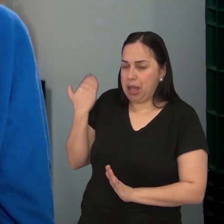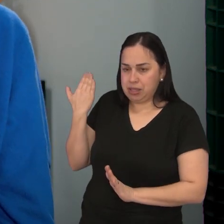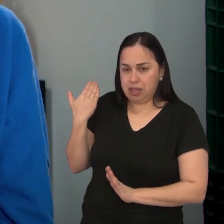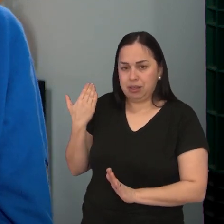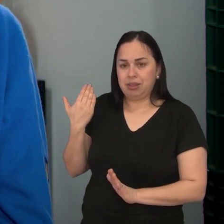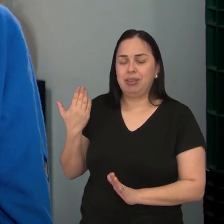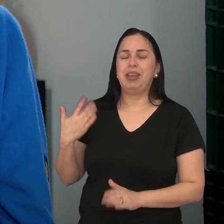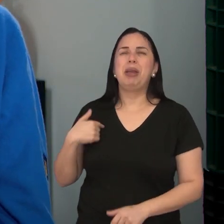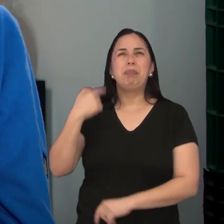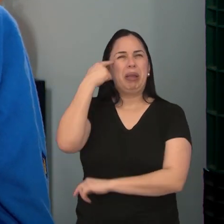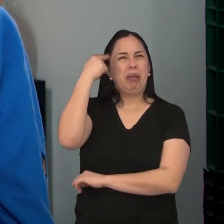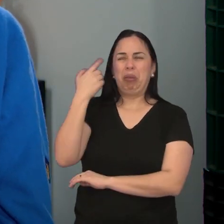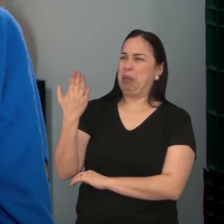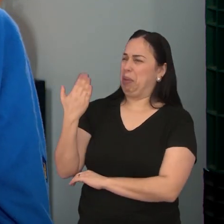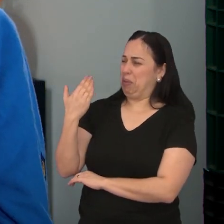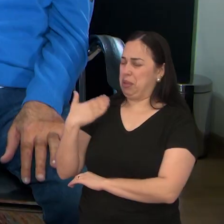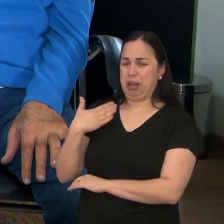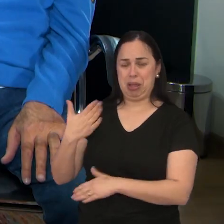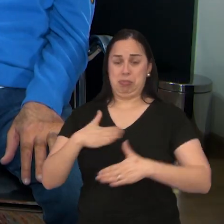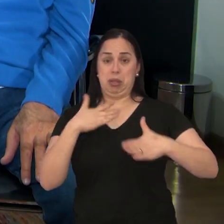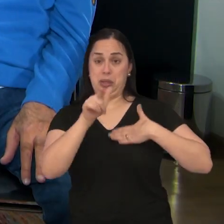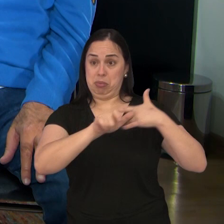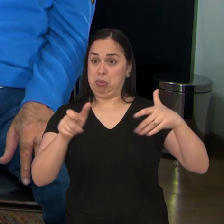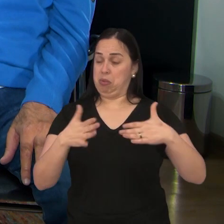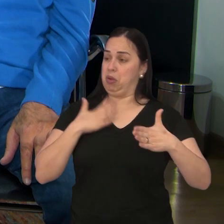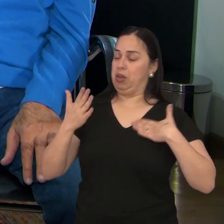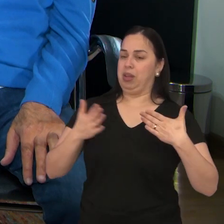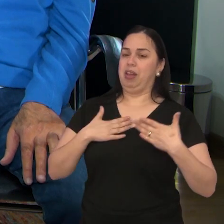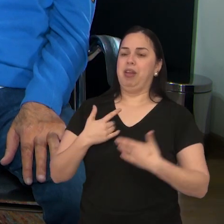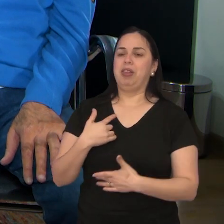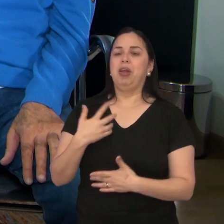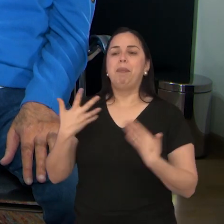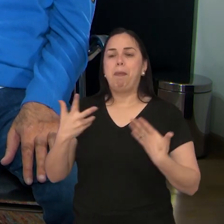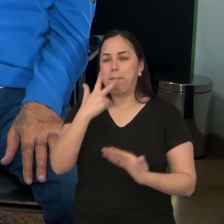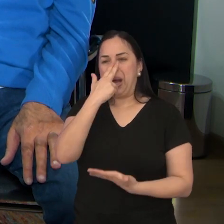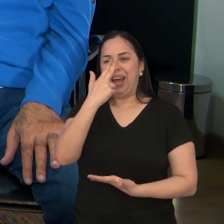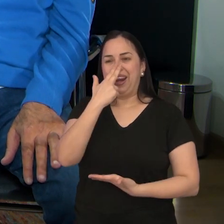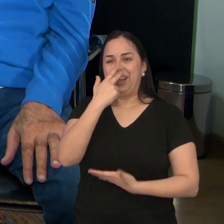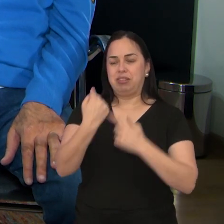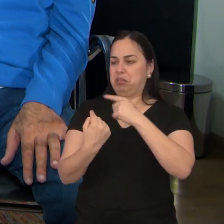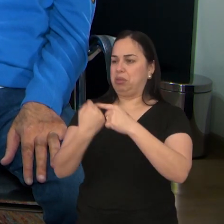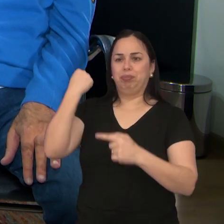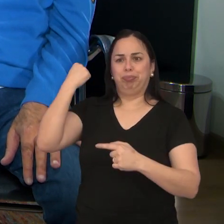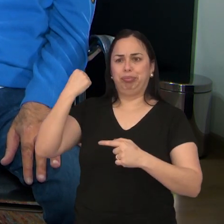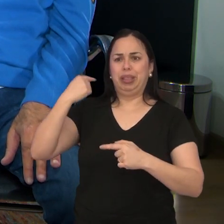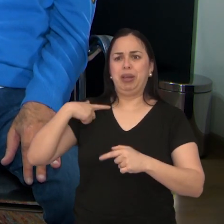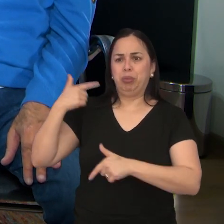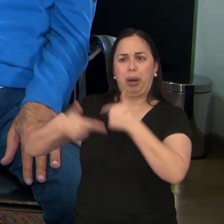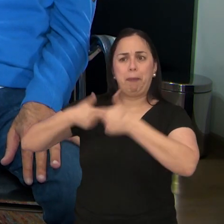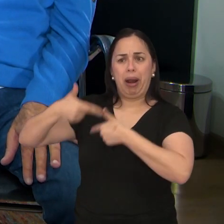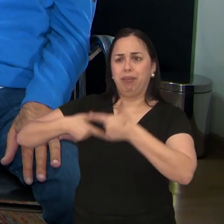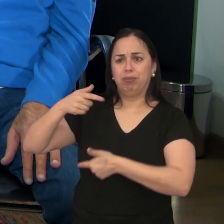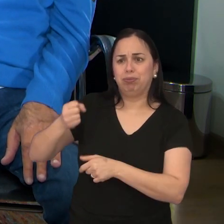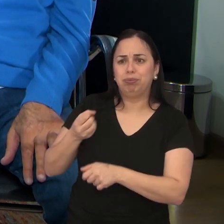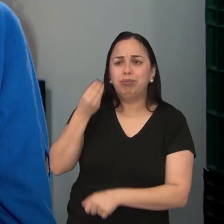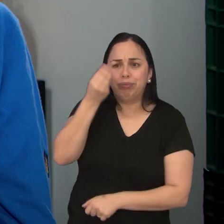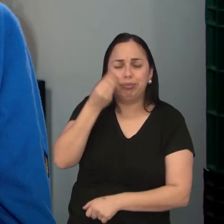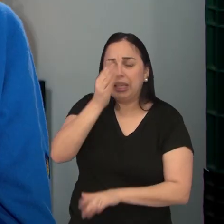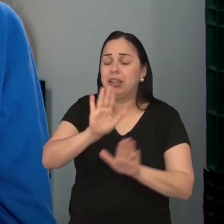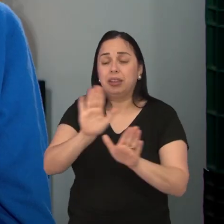parte. Quando fala passado até assusta, né? Praticamente jogando o arqueólogo como próprio vestígio arqueológico.